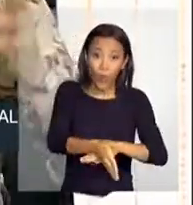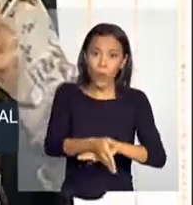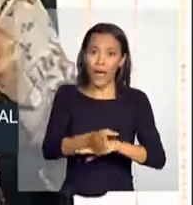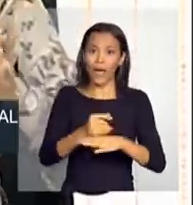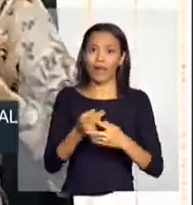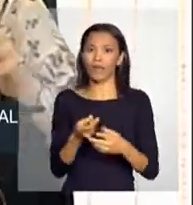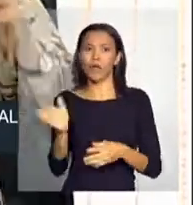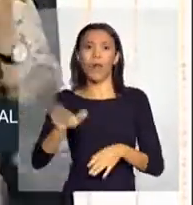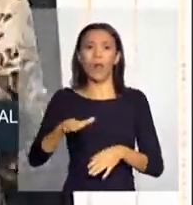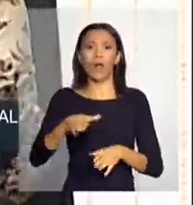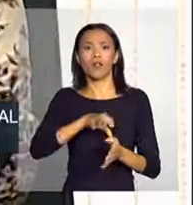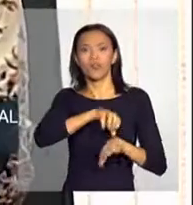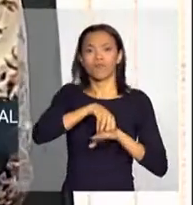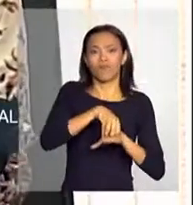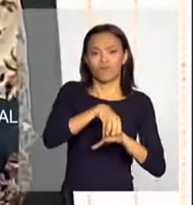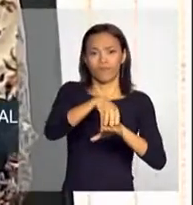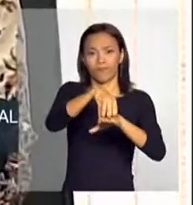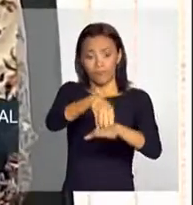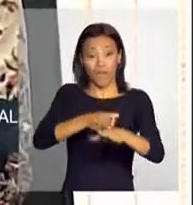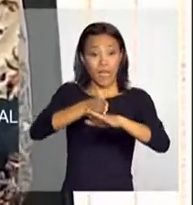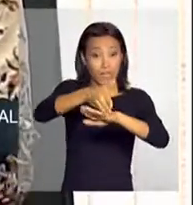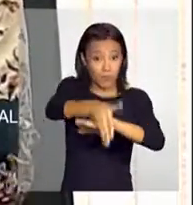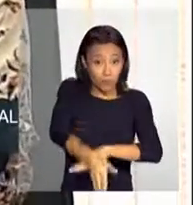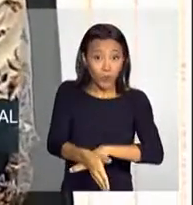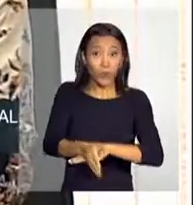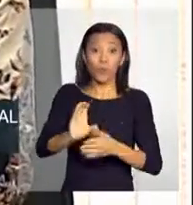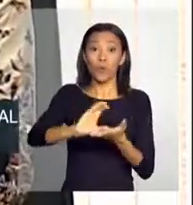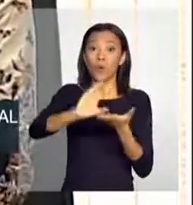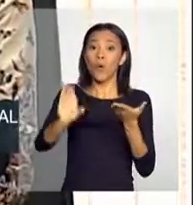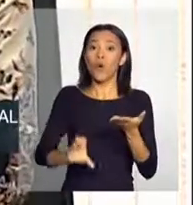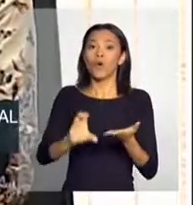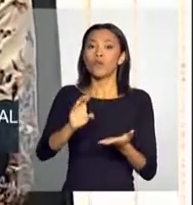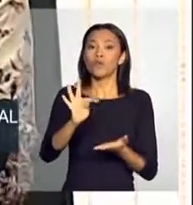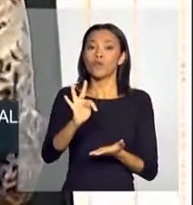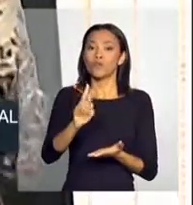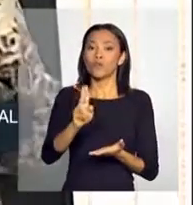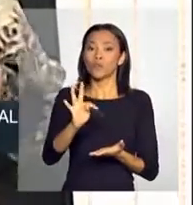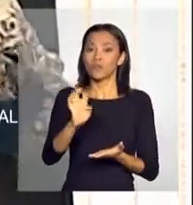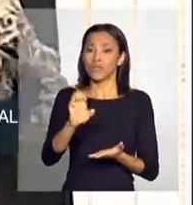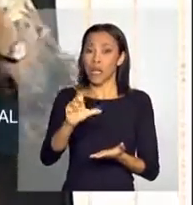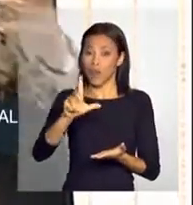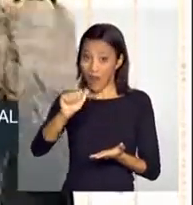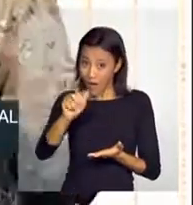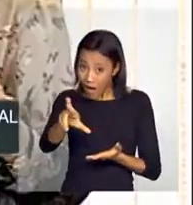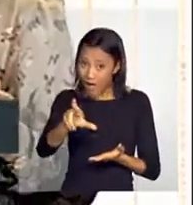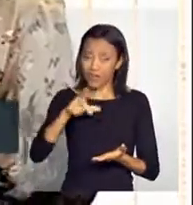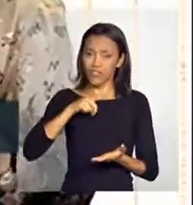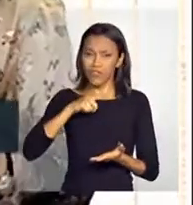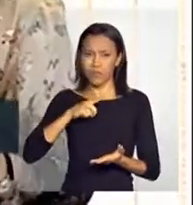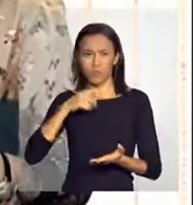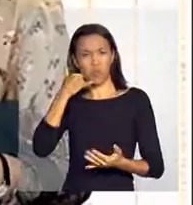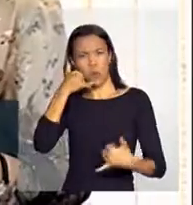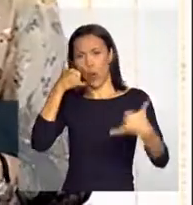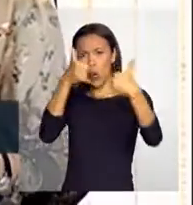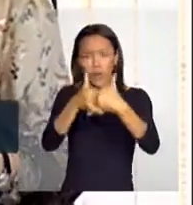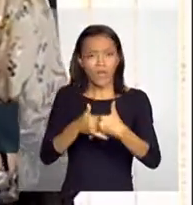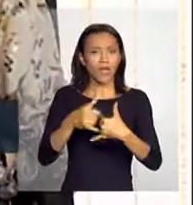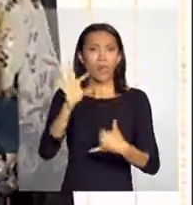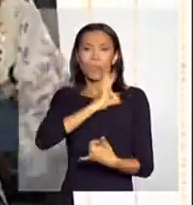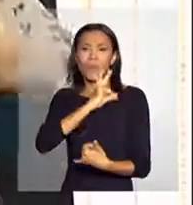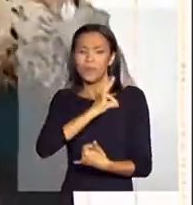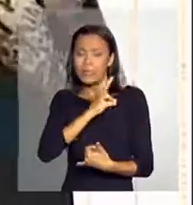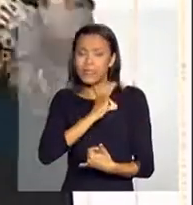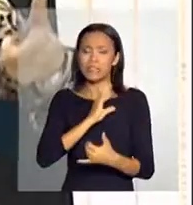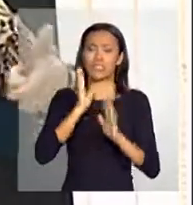levado ela pegou uma carona entrou dentro de um conselho tutelar EA partir do Conselho Tutelar nós tivemos uma rede acionado com a polícia